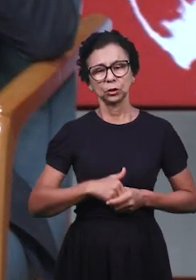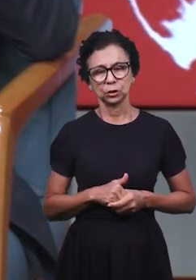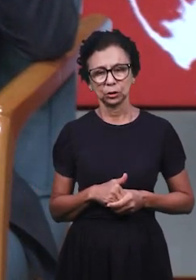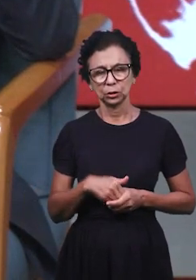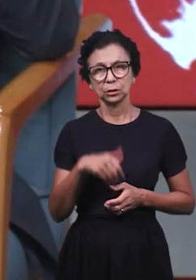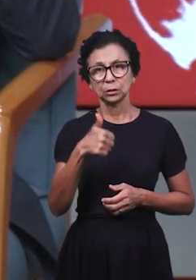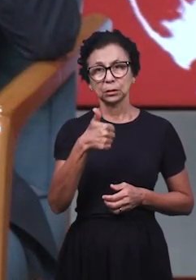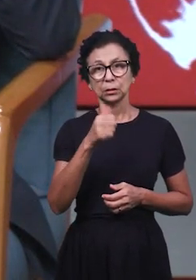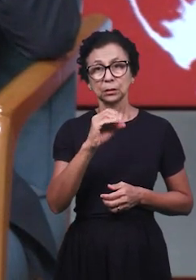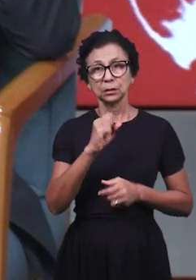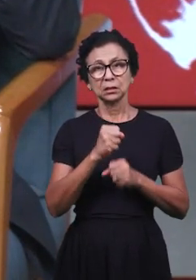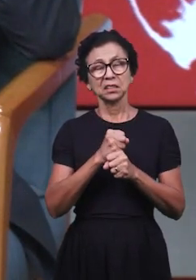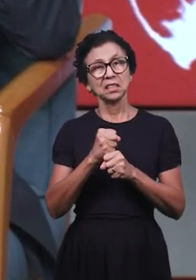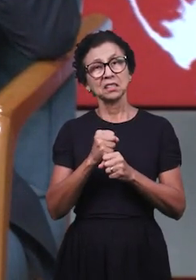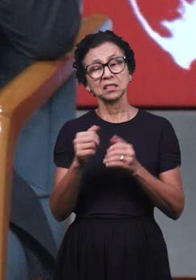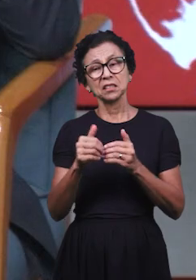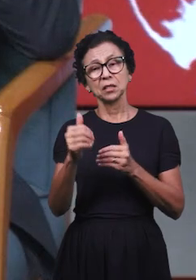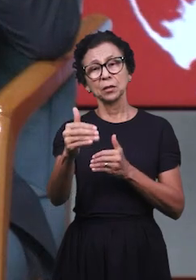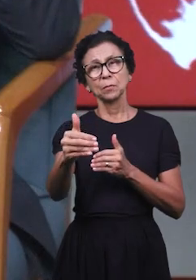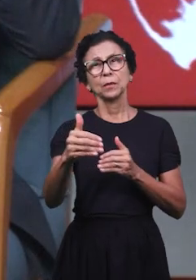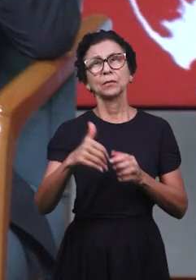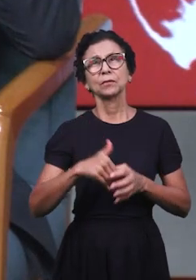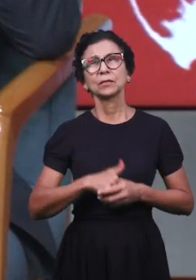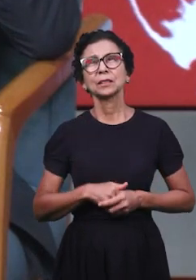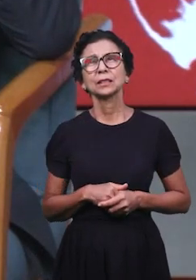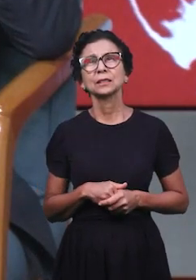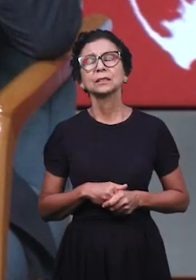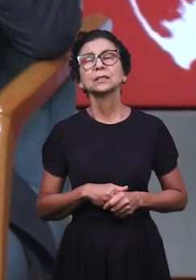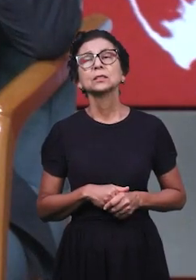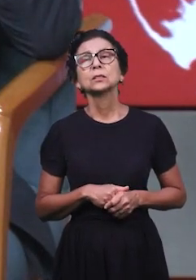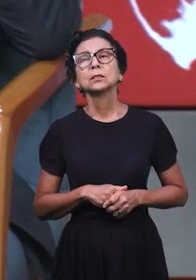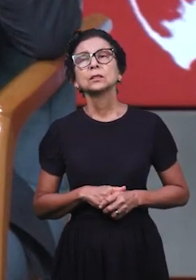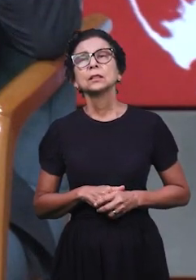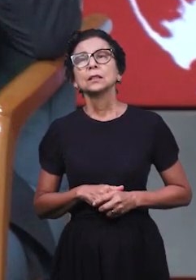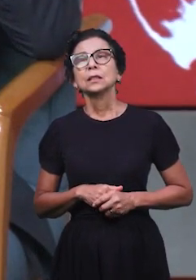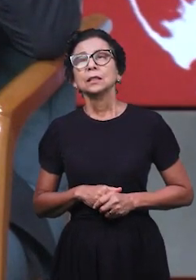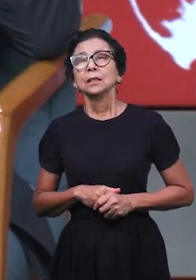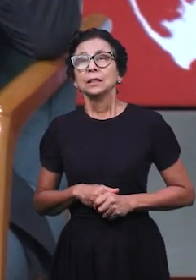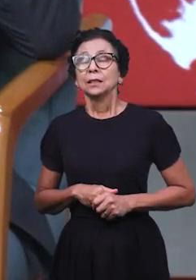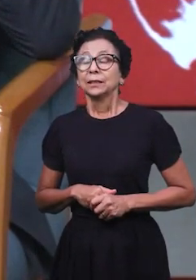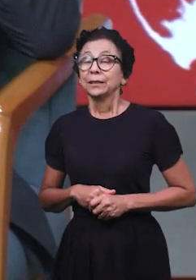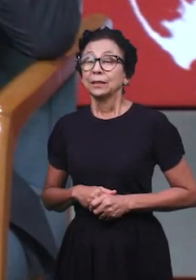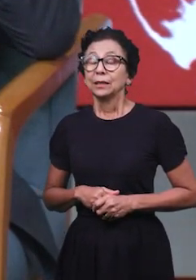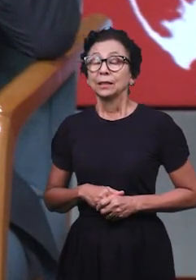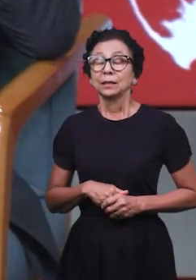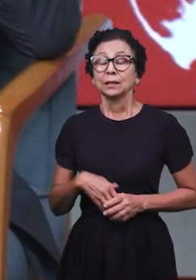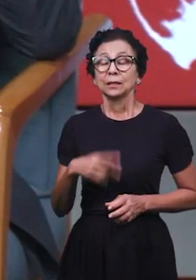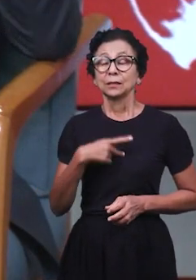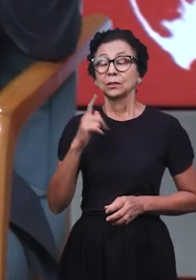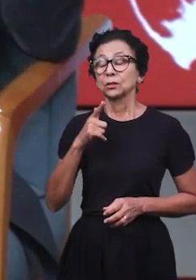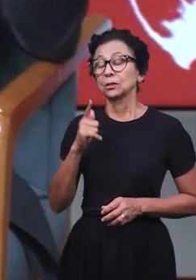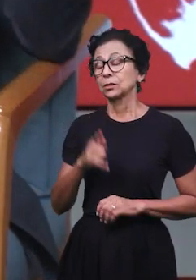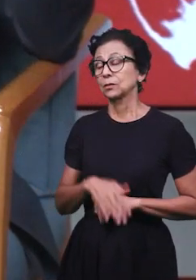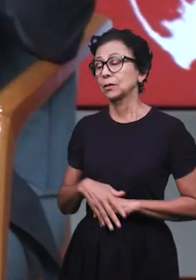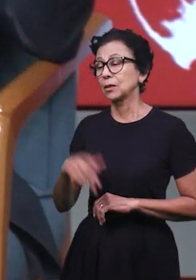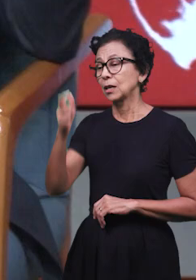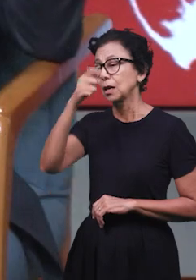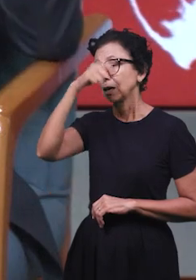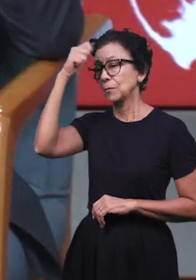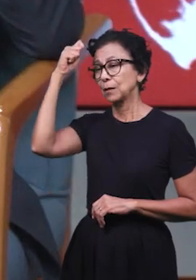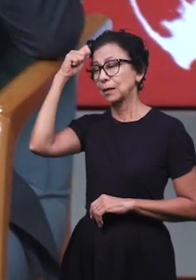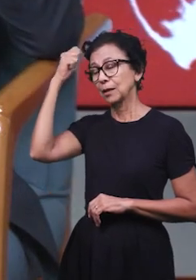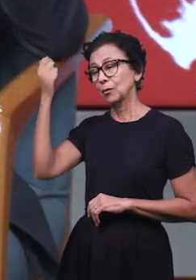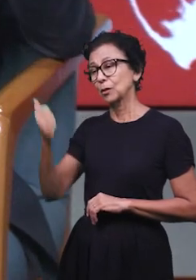um determinado dia, Gedeuti me procurou, Amadeu, eu acho que eu vou ter que dispor daquele imóvel que você está lá. Porque, mas